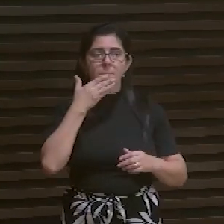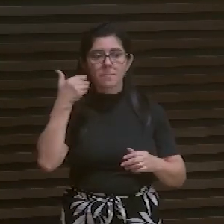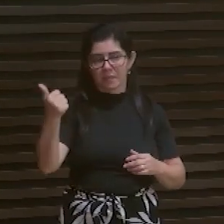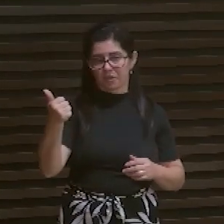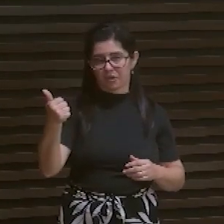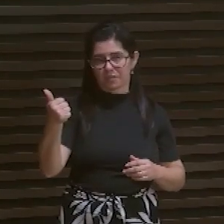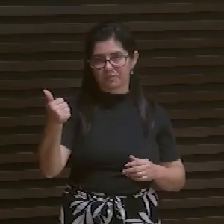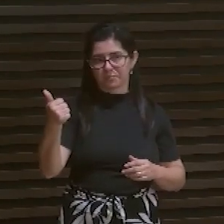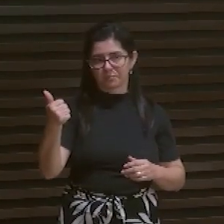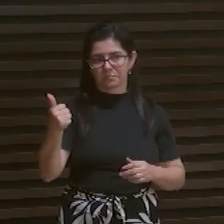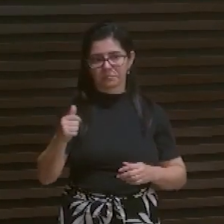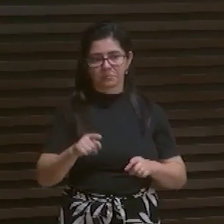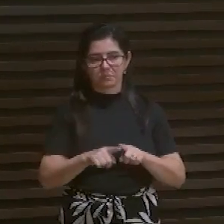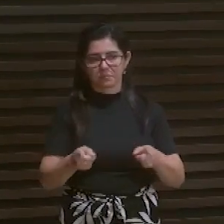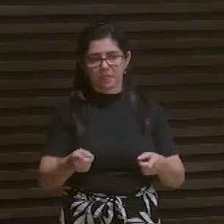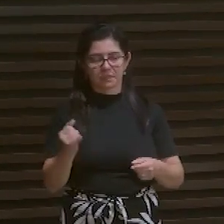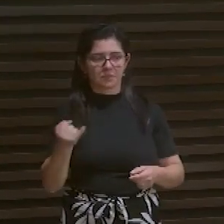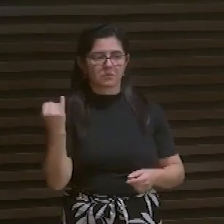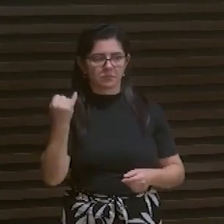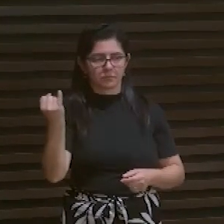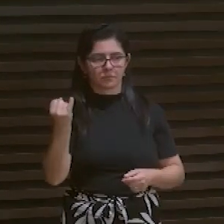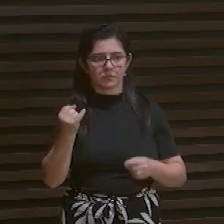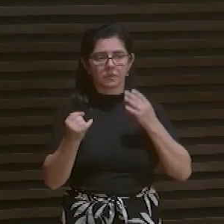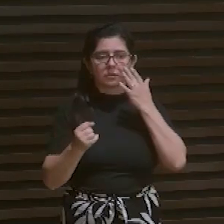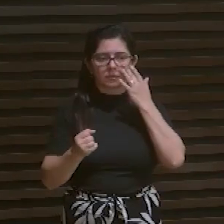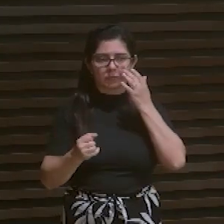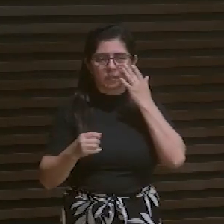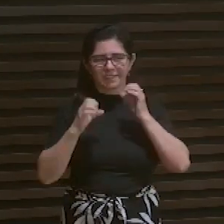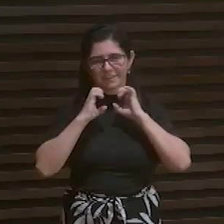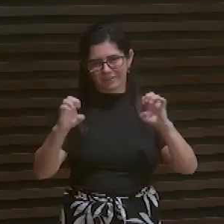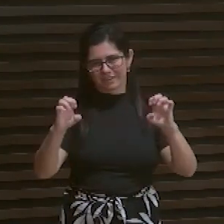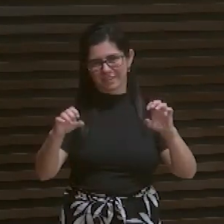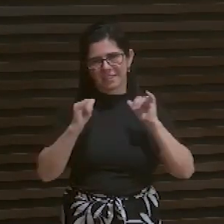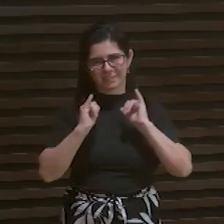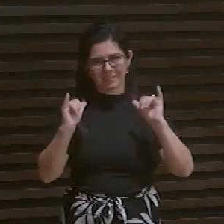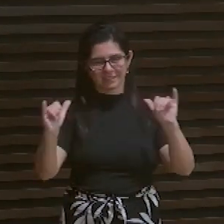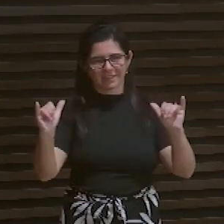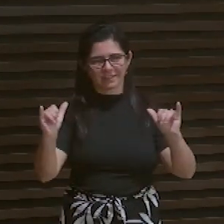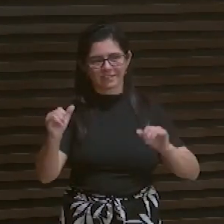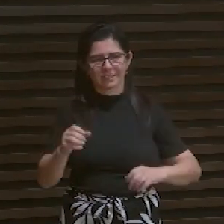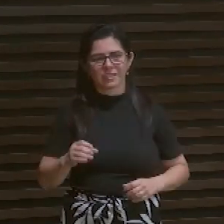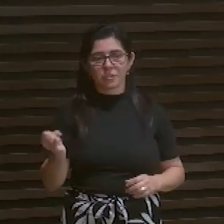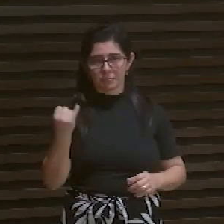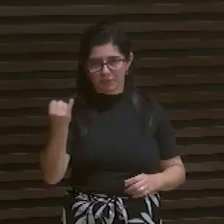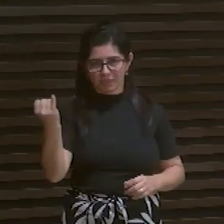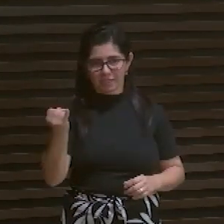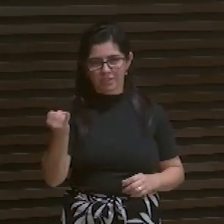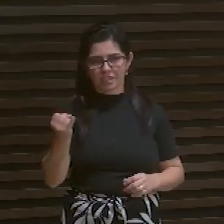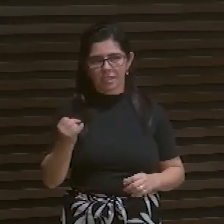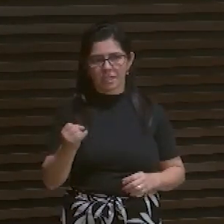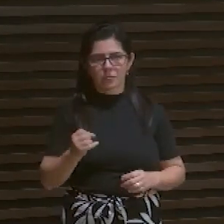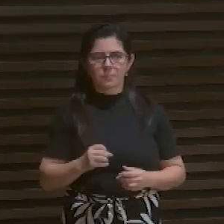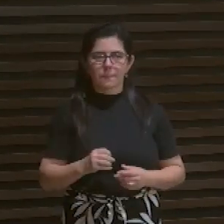Não importa. O que importa é que o evangelho está sendo anunciado. O que importa é que a mensagem está sendo entregue, está